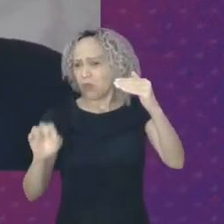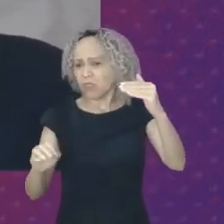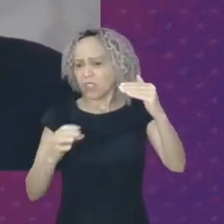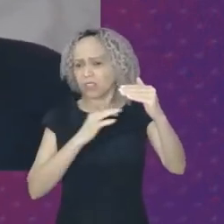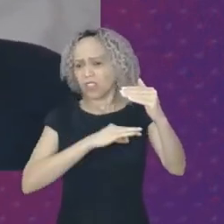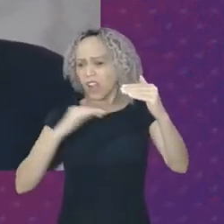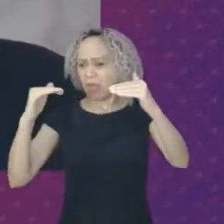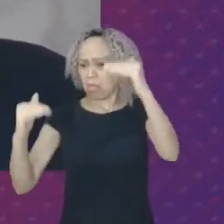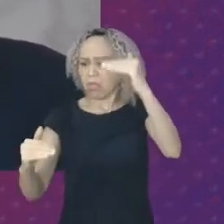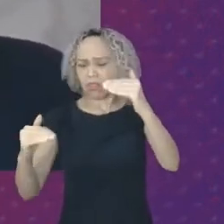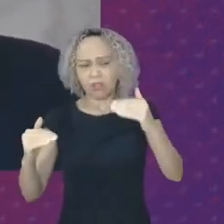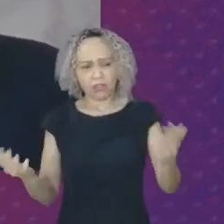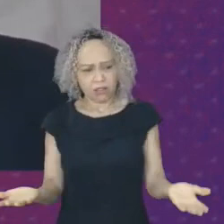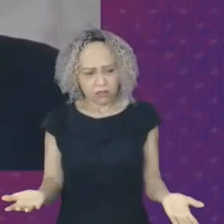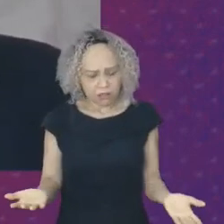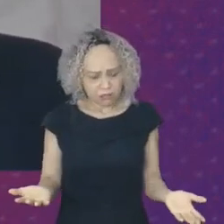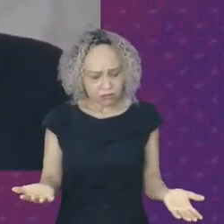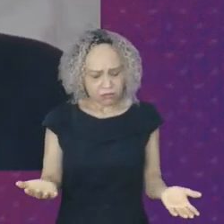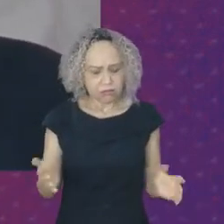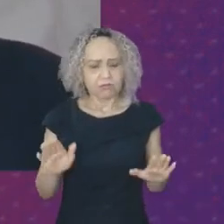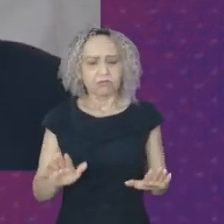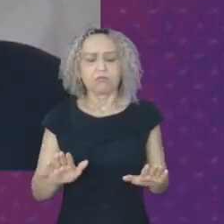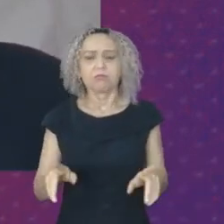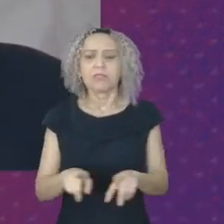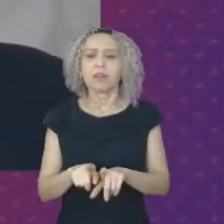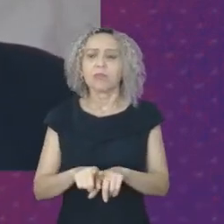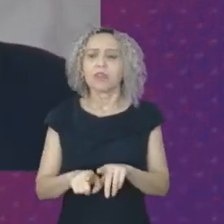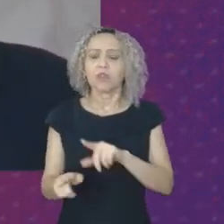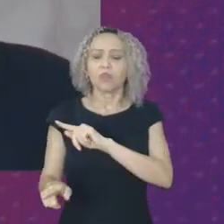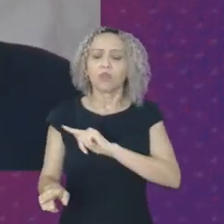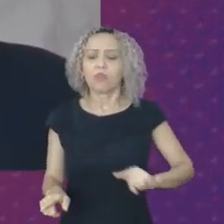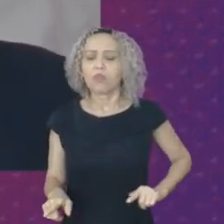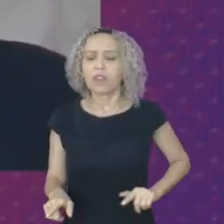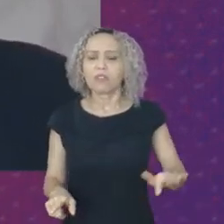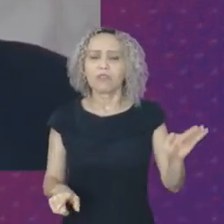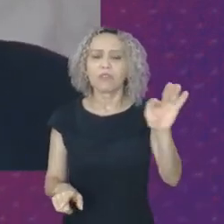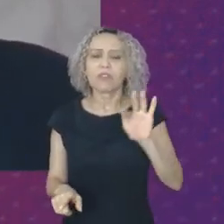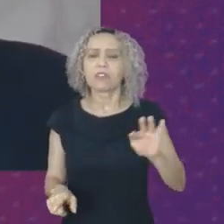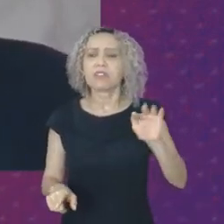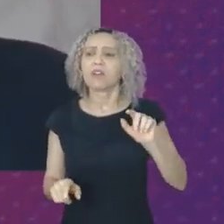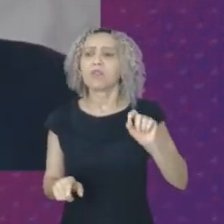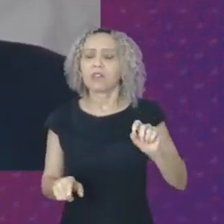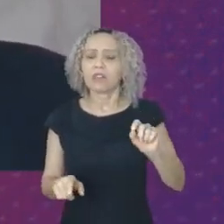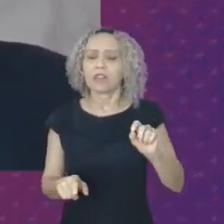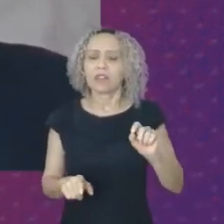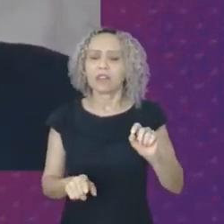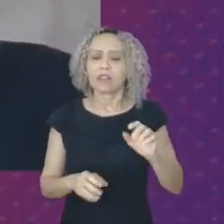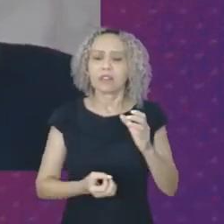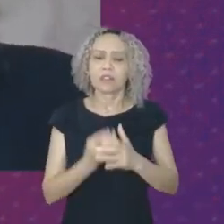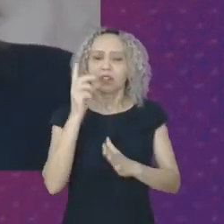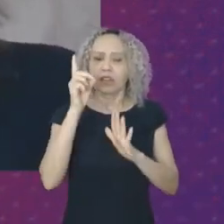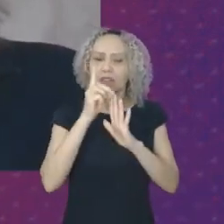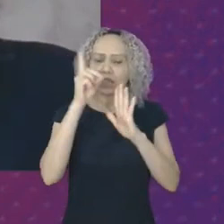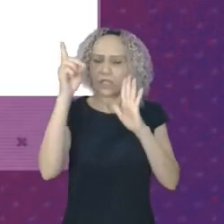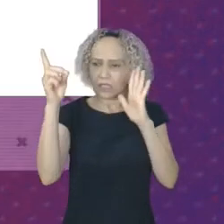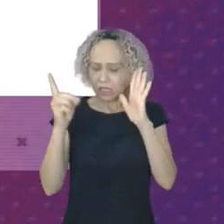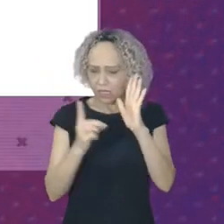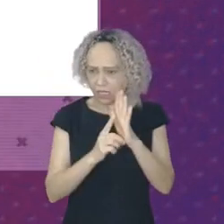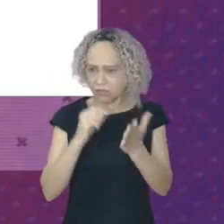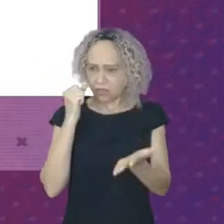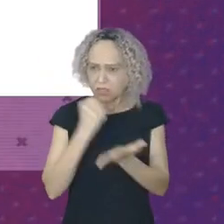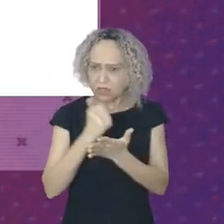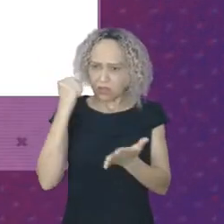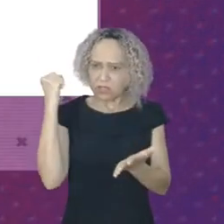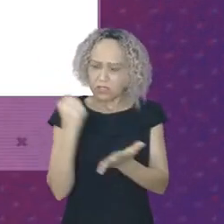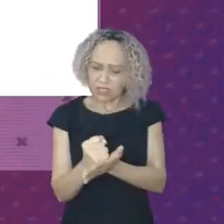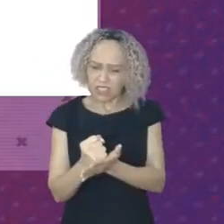disso, o governo federal fez o decreto de contratação de